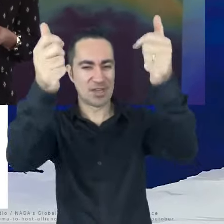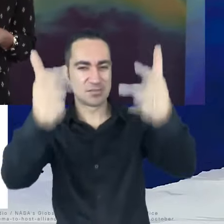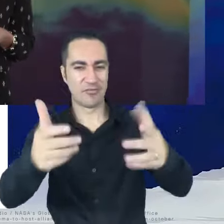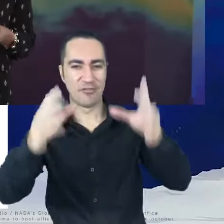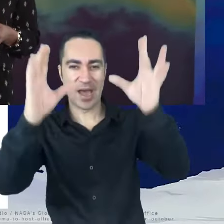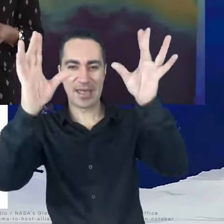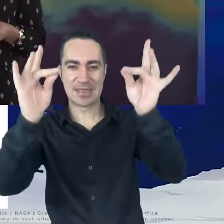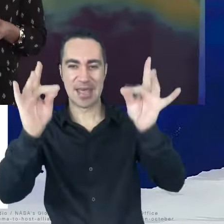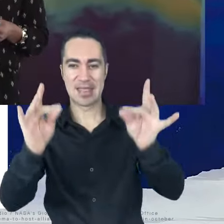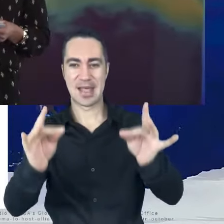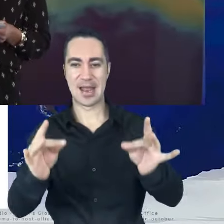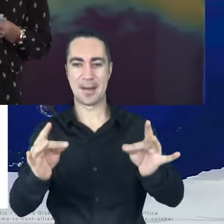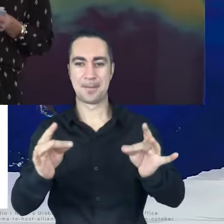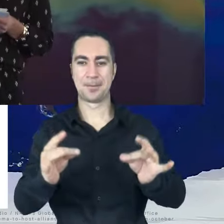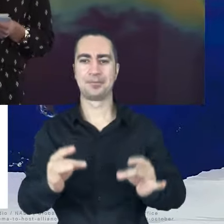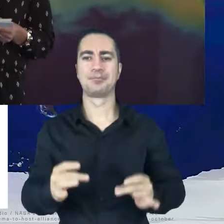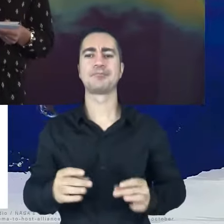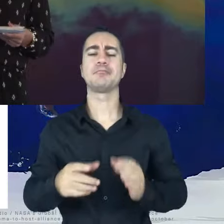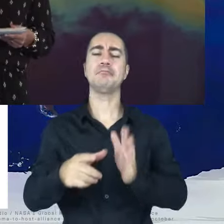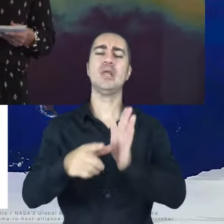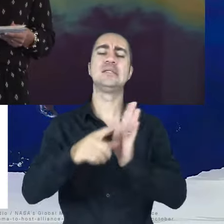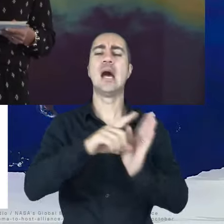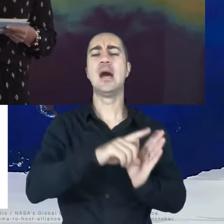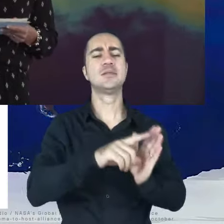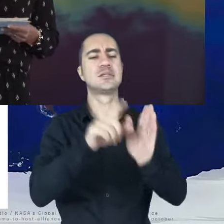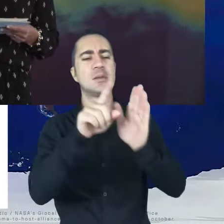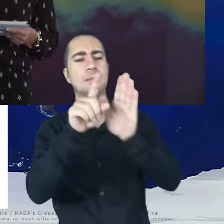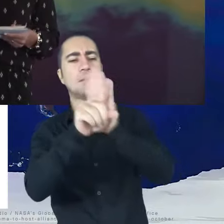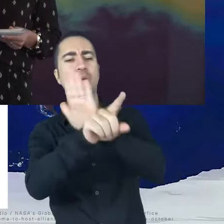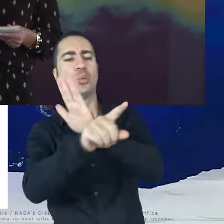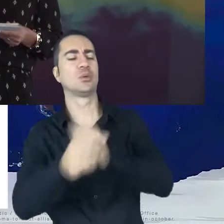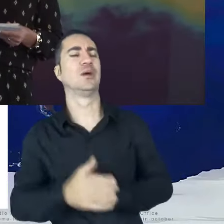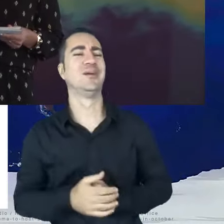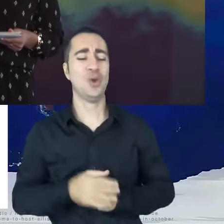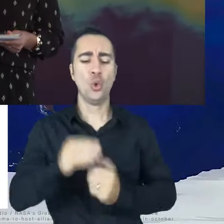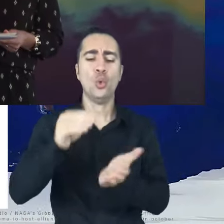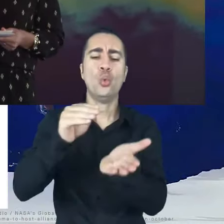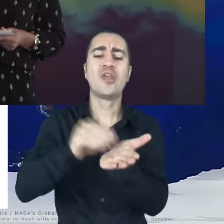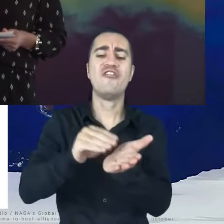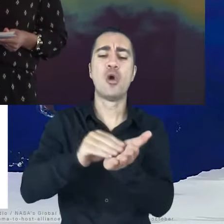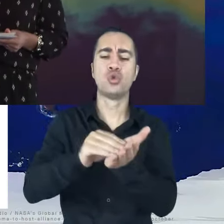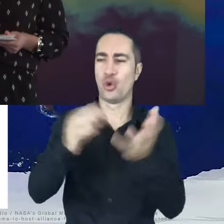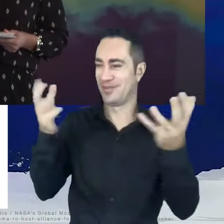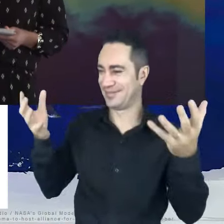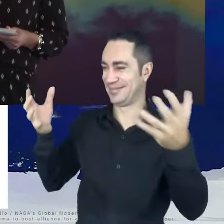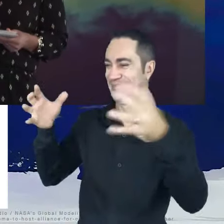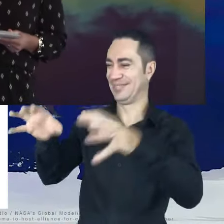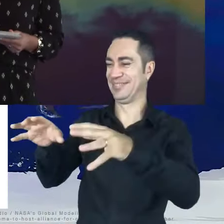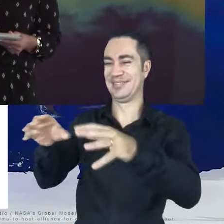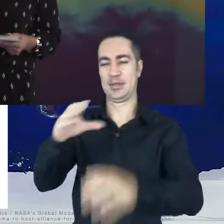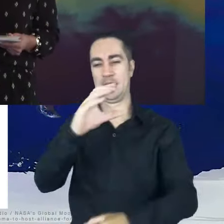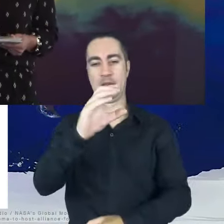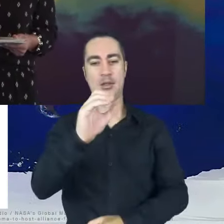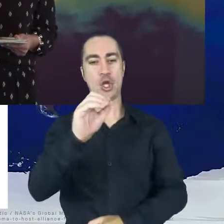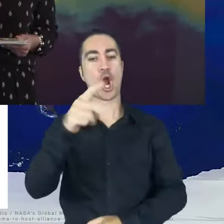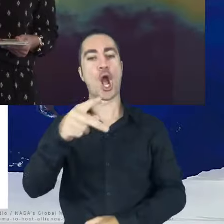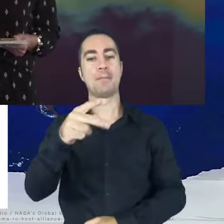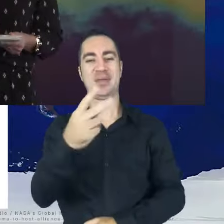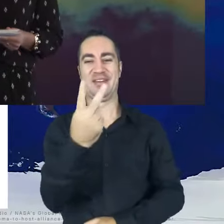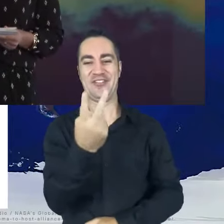ouvir de você. E, por outro lado, o que faltou, né? O que as discussões deixaram a desejar na COP? O que você esperava mais?